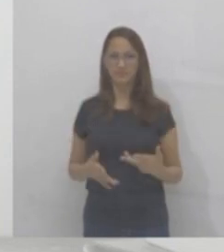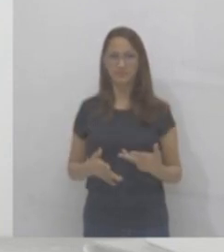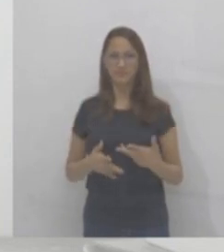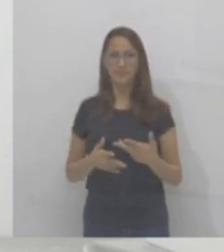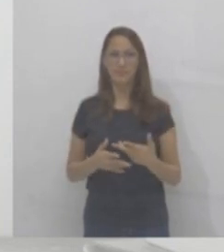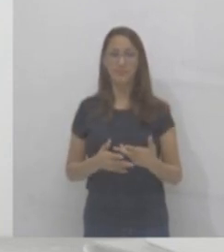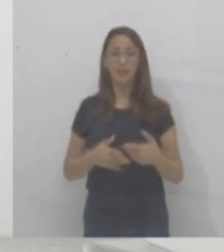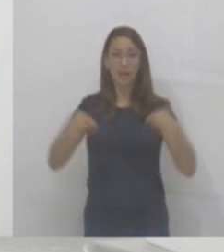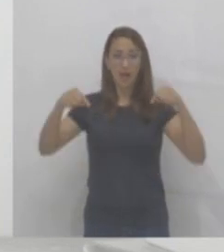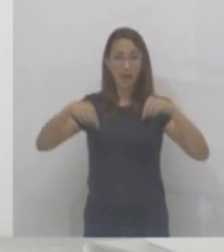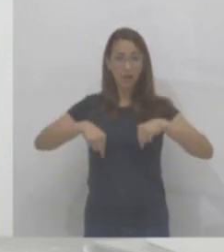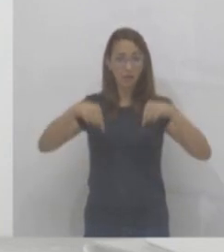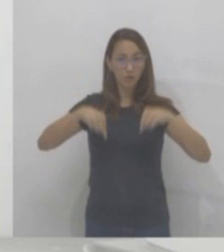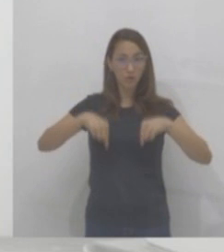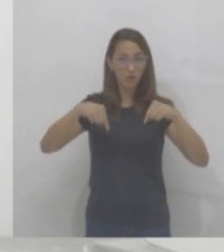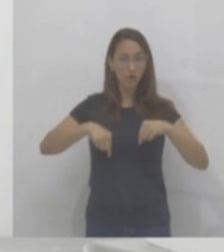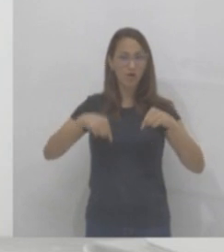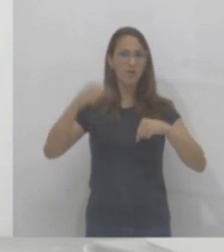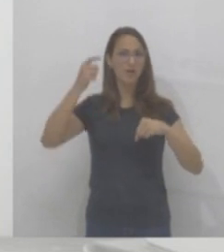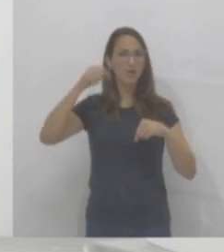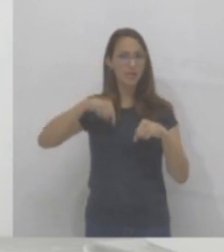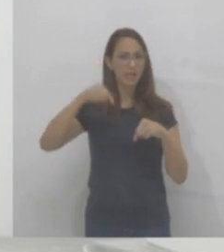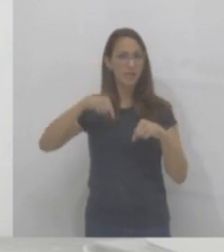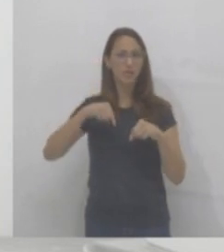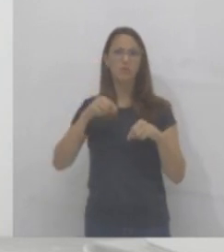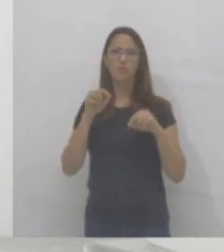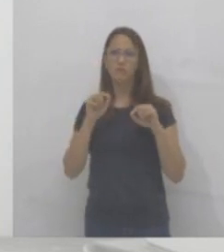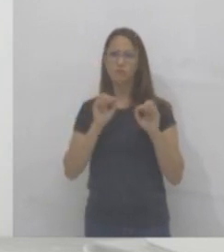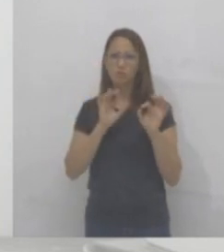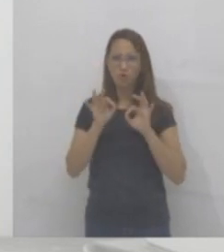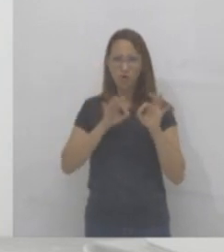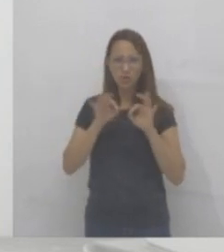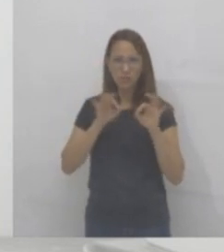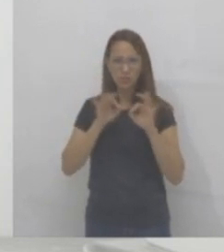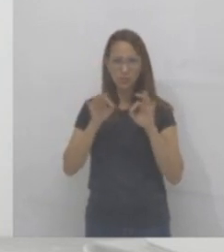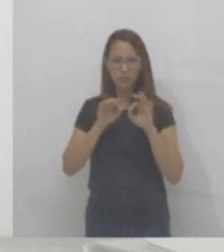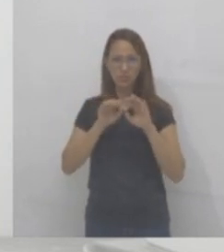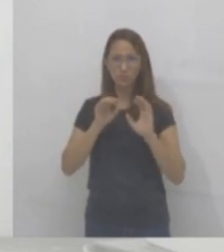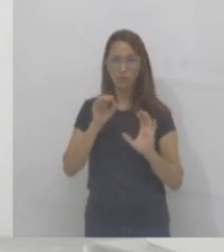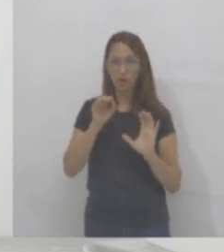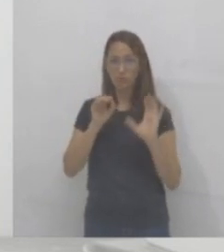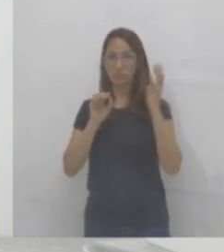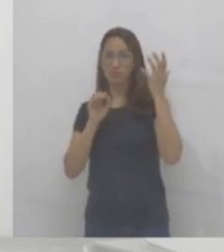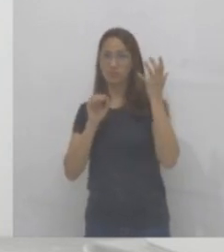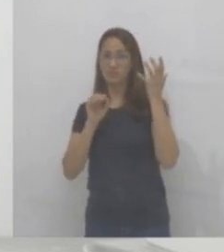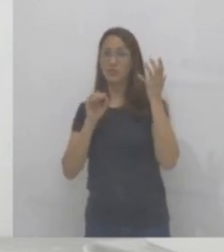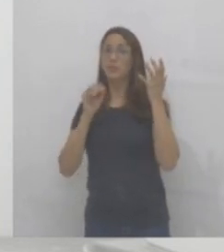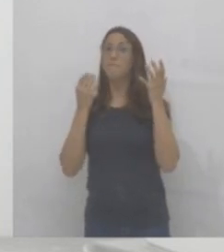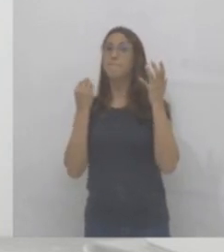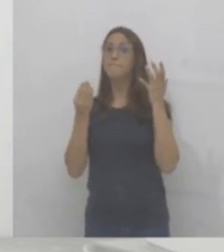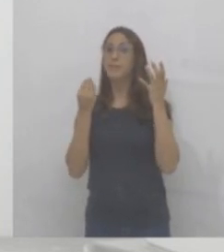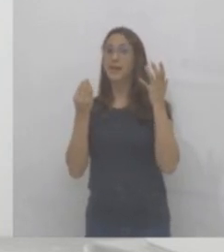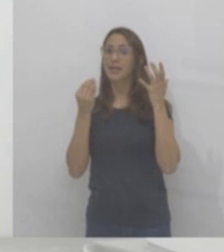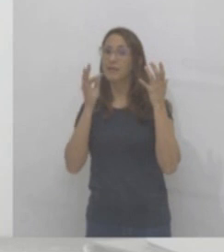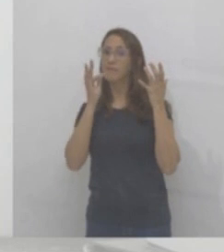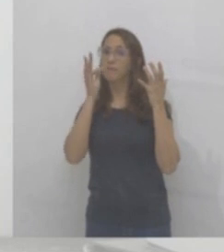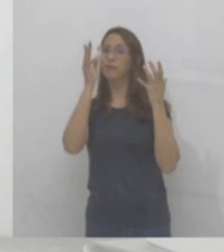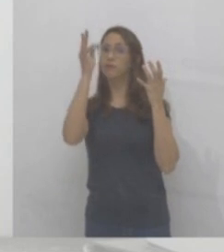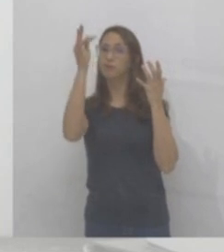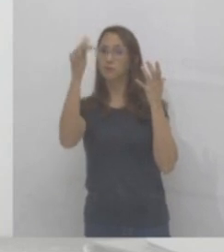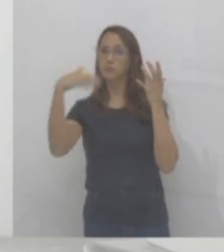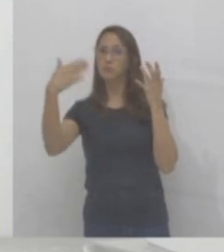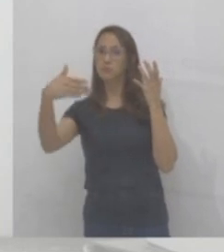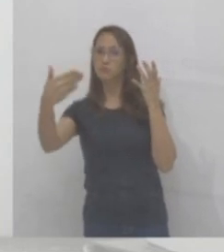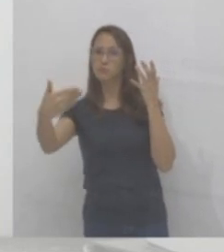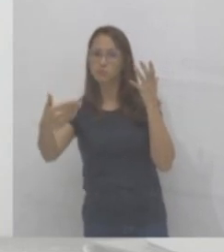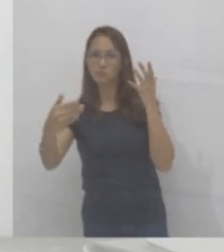a condição para que no futuro eu vá ter esse complemento que é o resultado, o que eu planejo fazer. Tá?